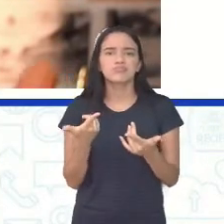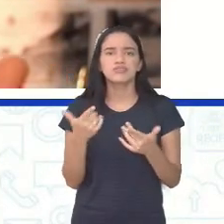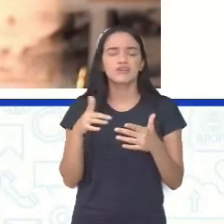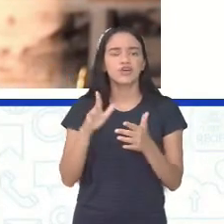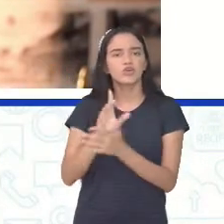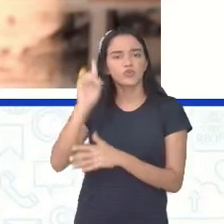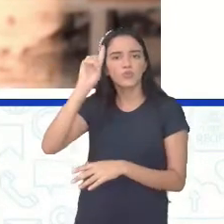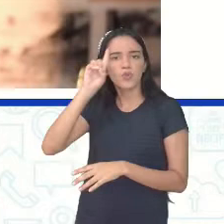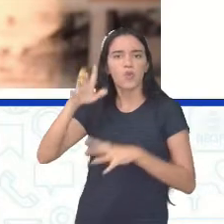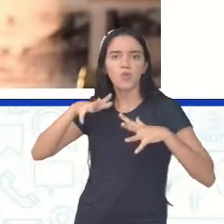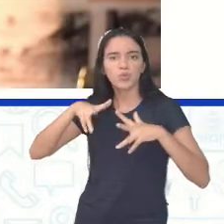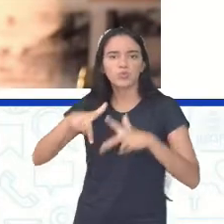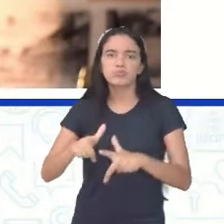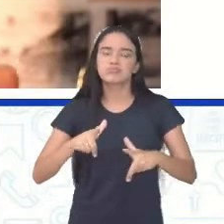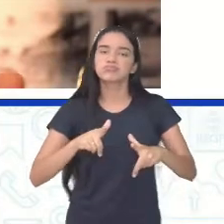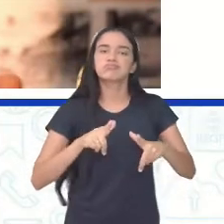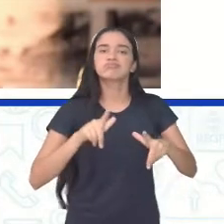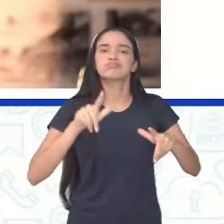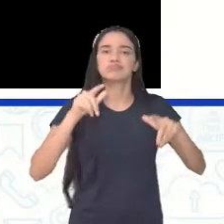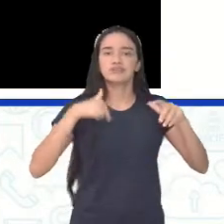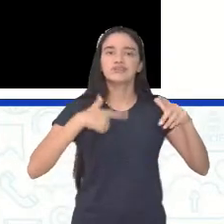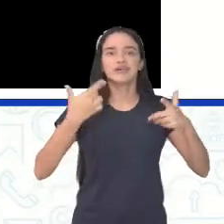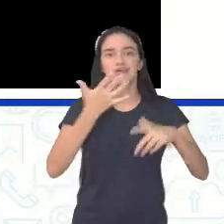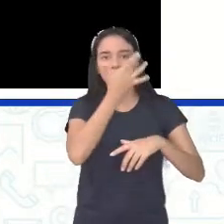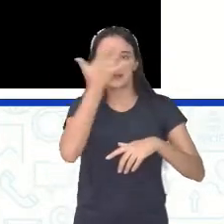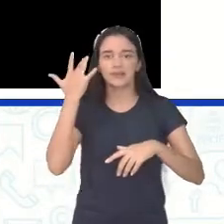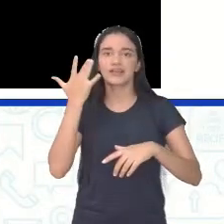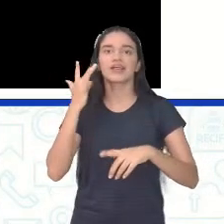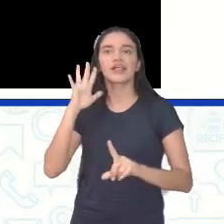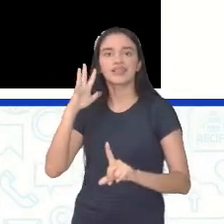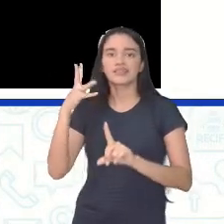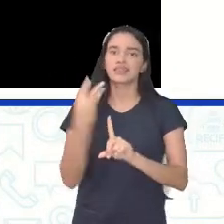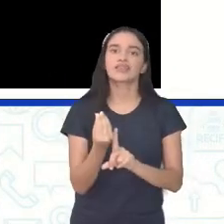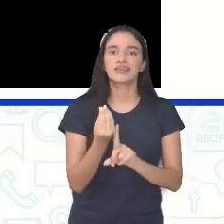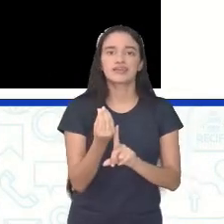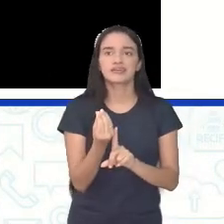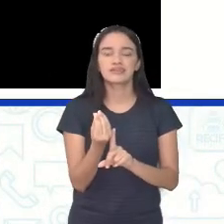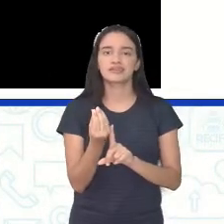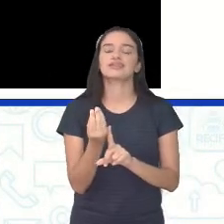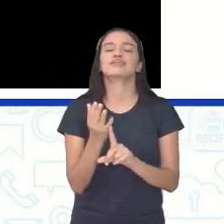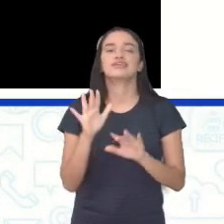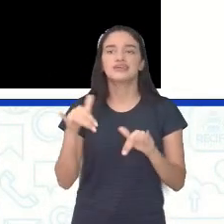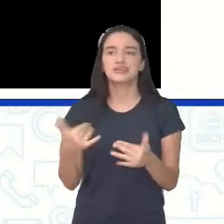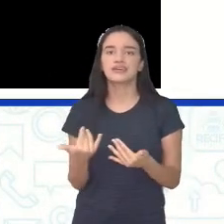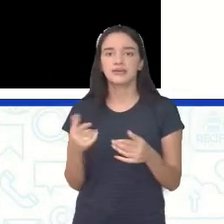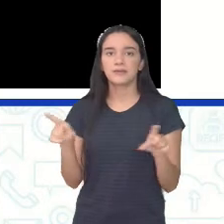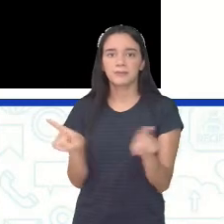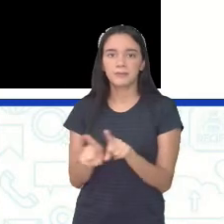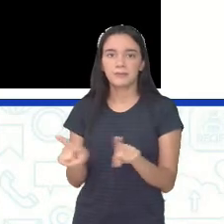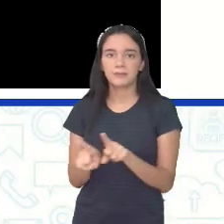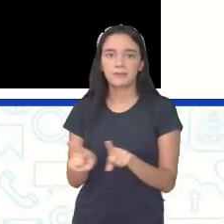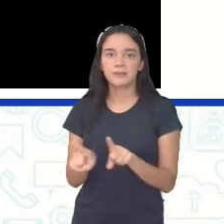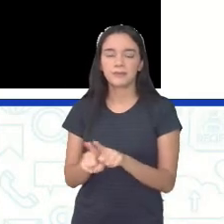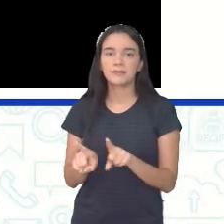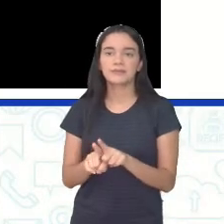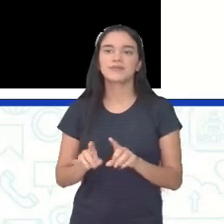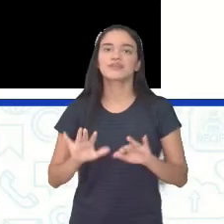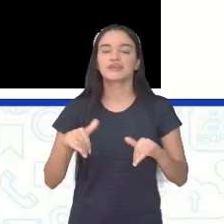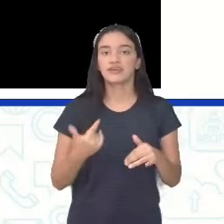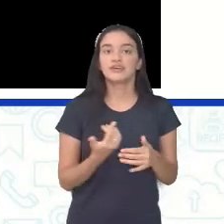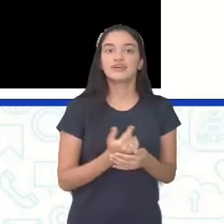acho que Tarsila era mais isso, gente. Ela gostava. Será? Autoestima, será? Ela Pode ser, ela passou por